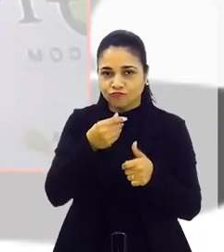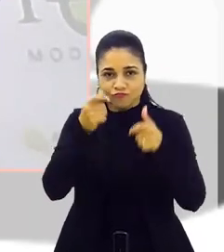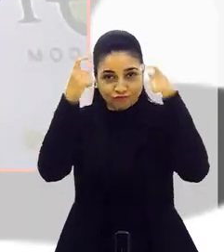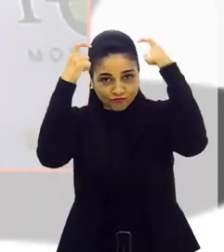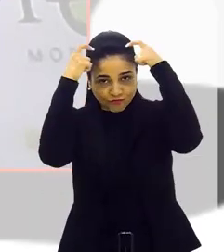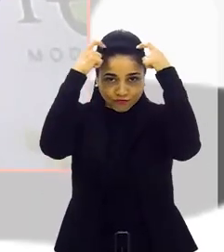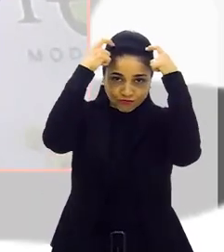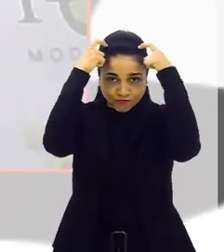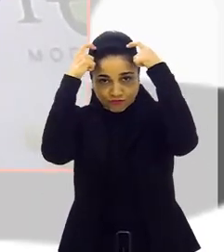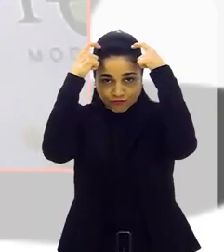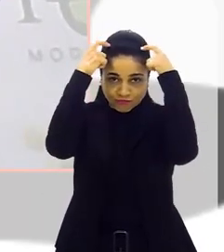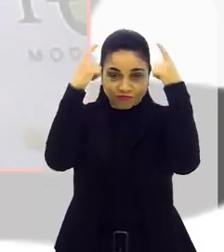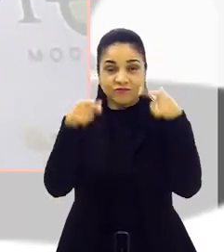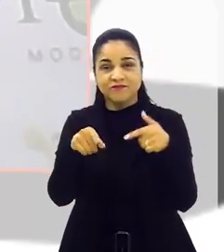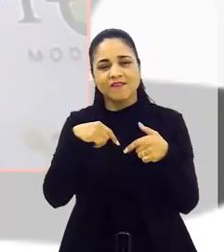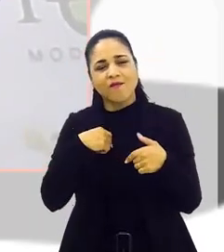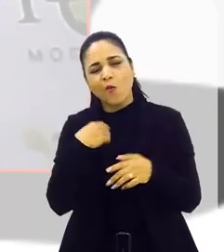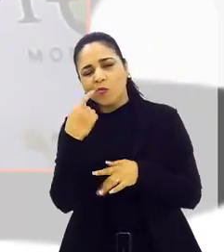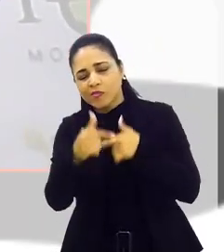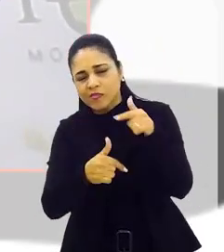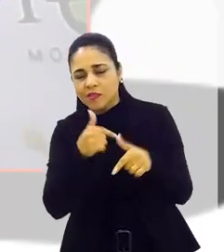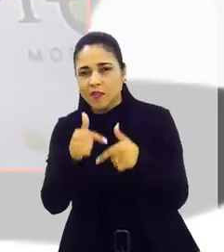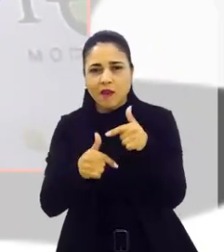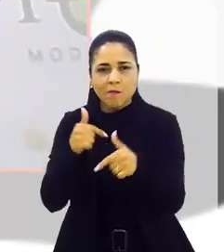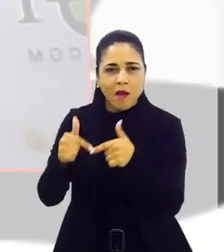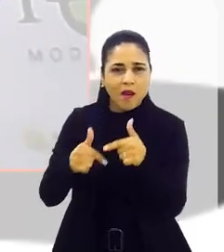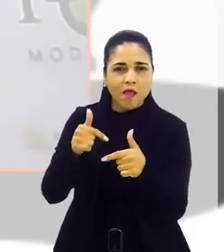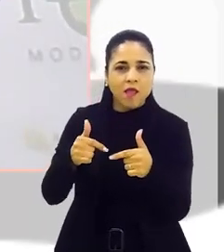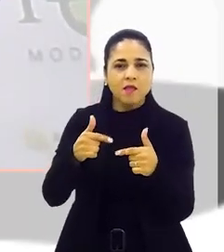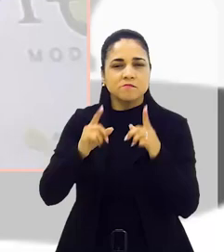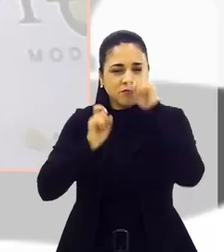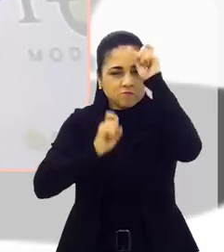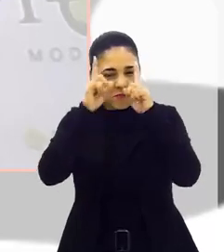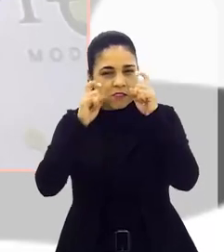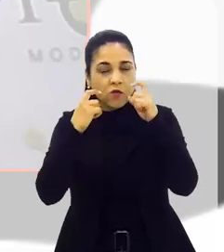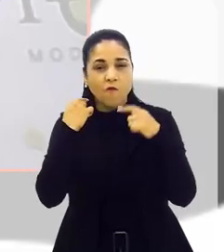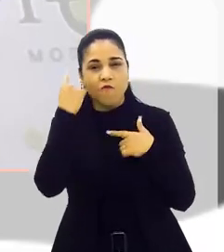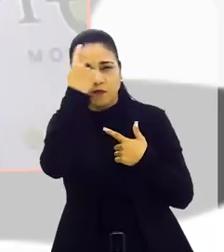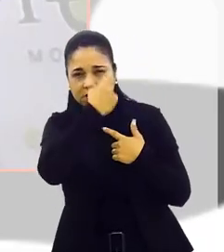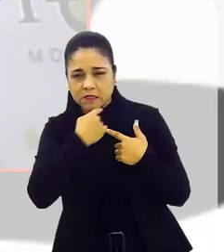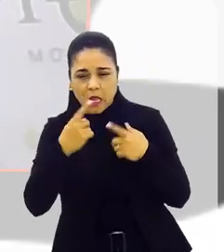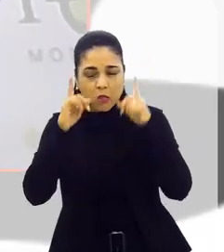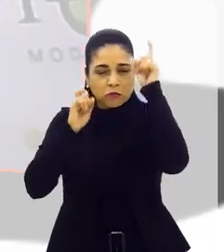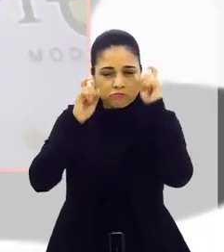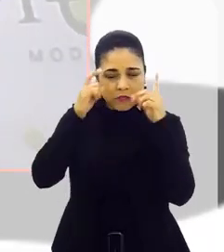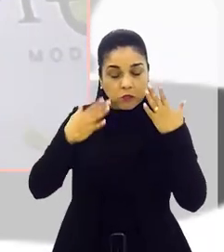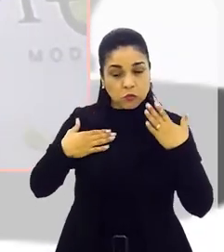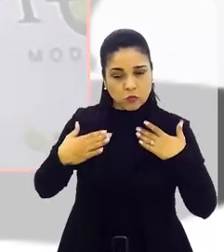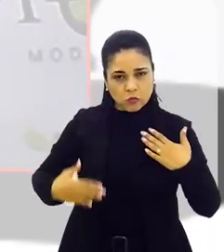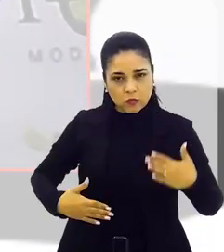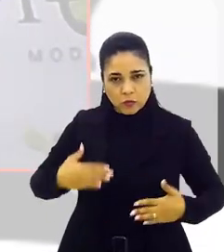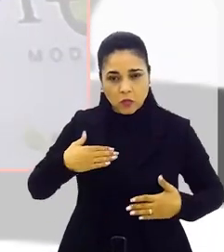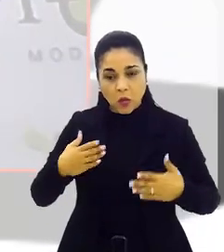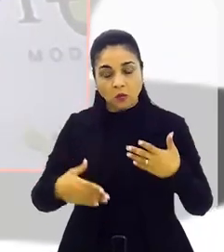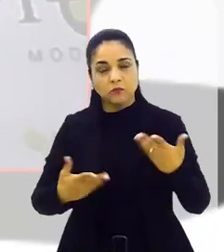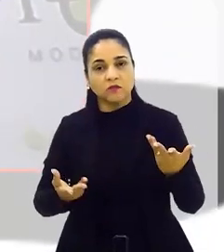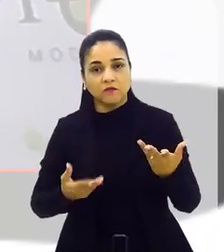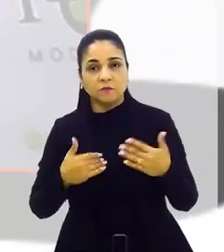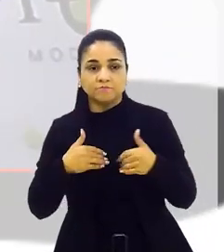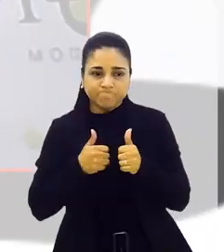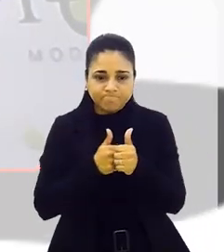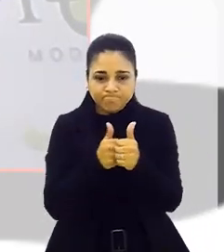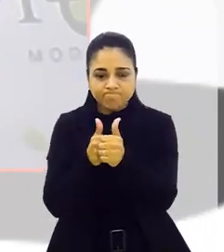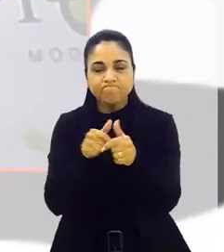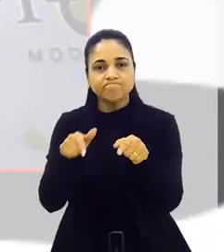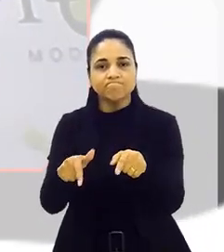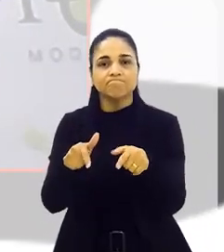opa, durante todo esse tempo de curso, eu trabalhei muito com ele expressão corporal, expressão facial. Então a gente vai seguir por